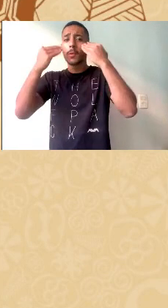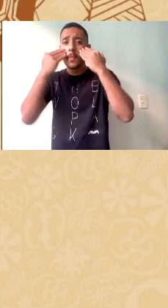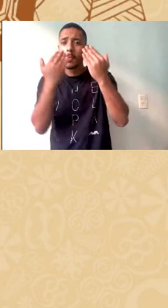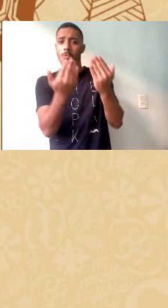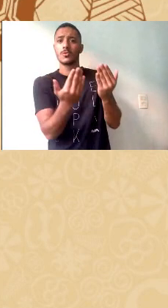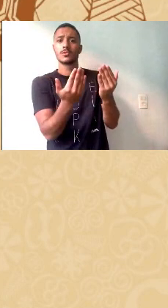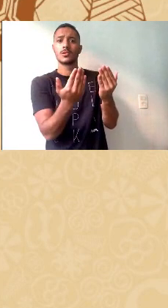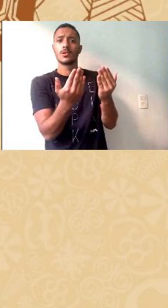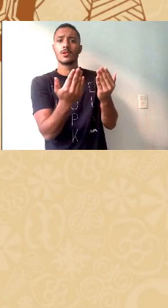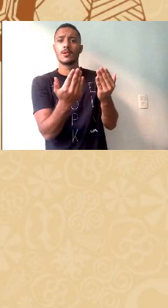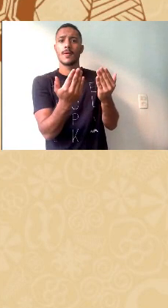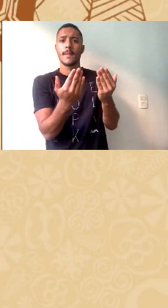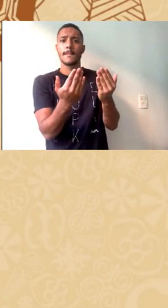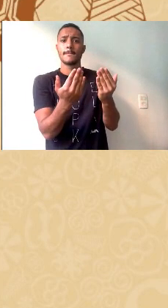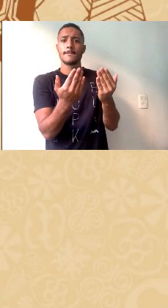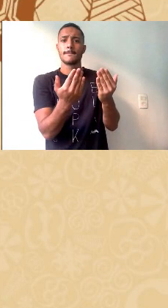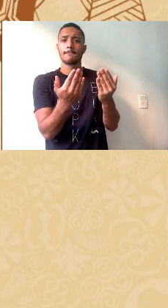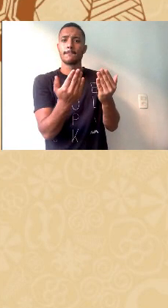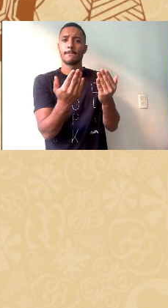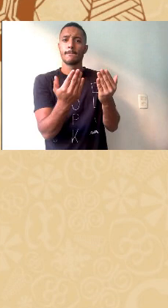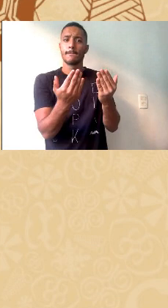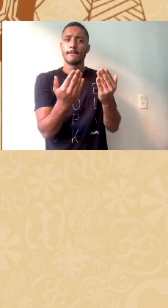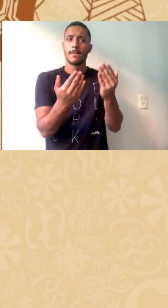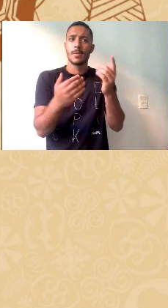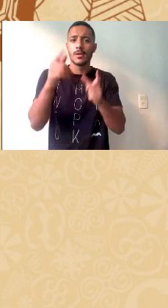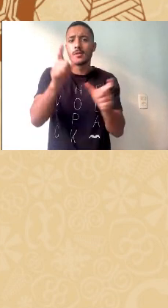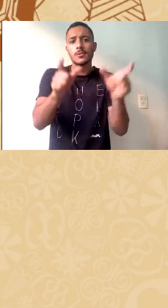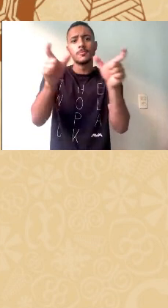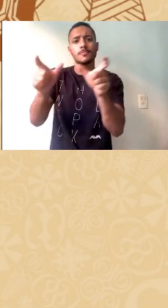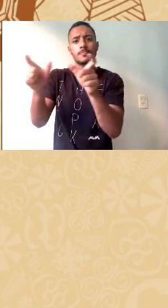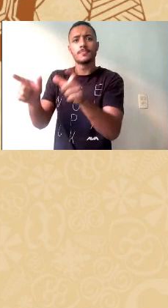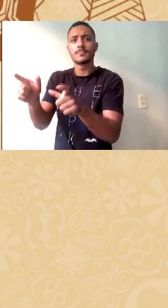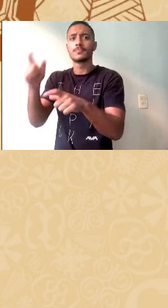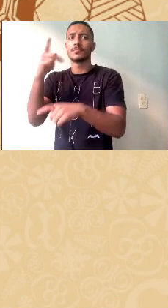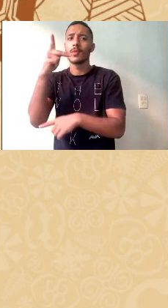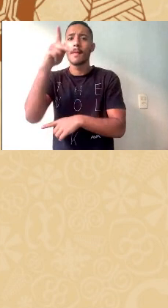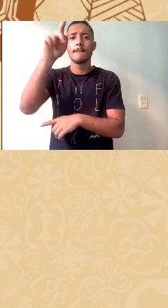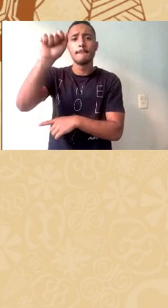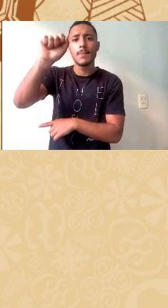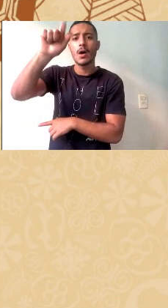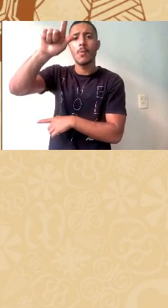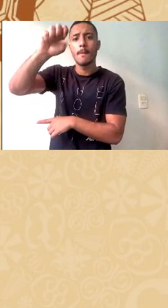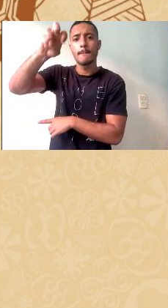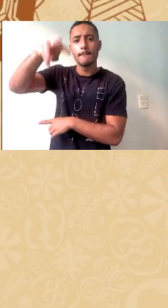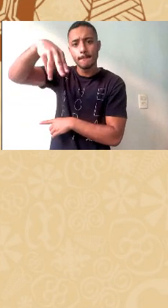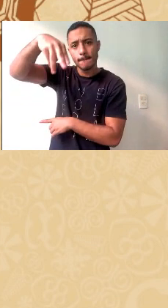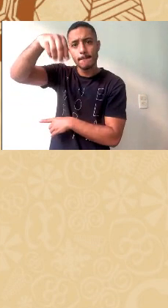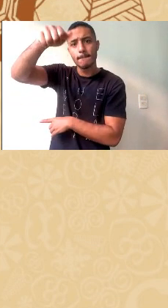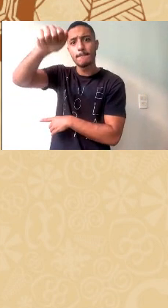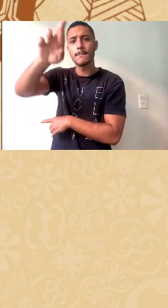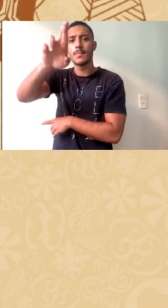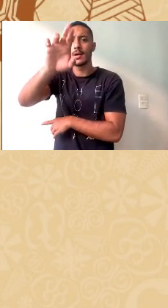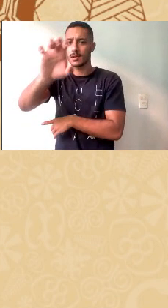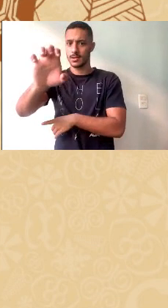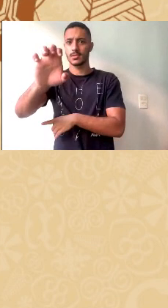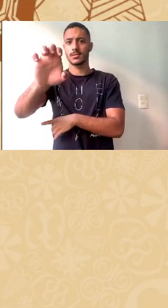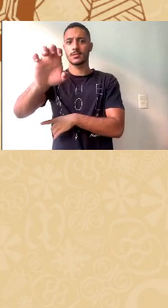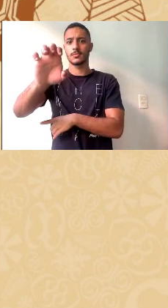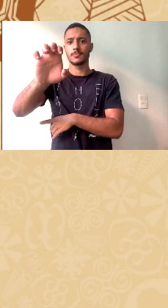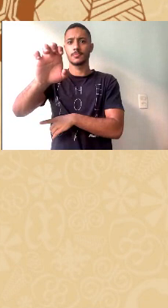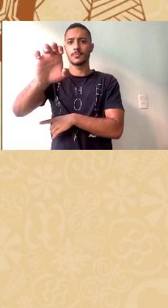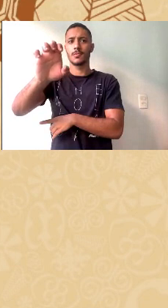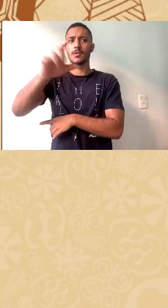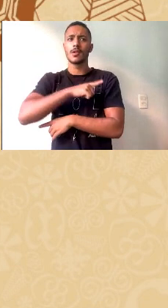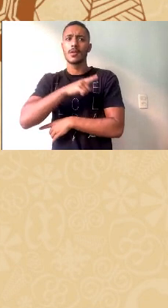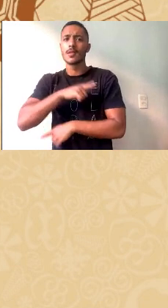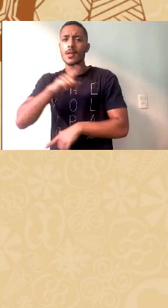Então, Centro Cívico Palmares, vai surgir também a Frente Negra Brasileira, que vai ter alguns elementos muito